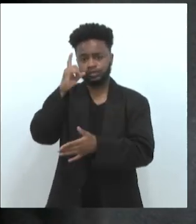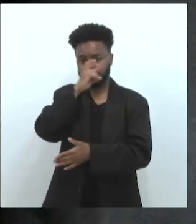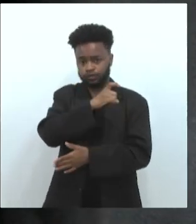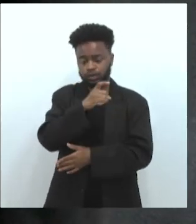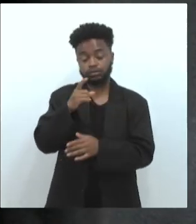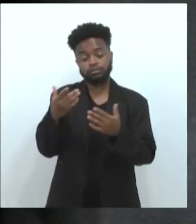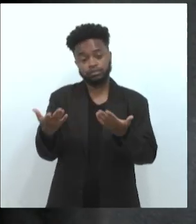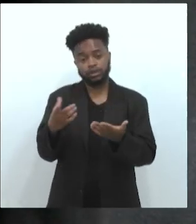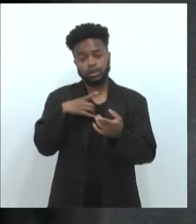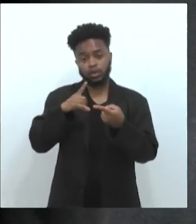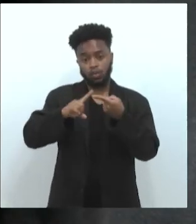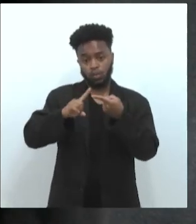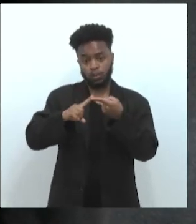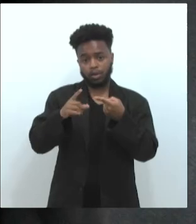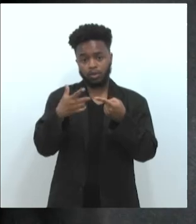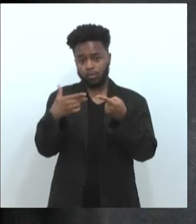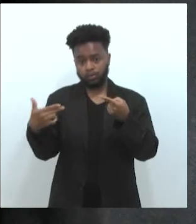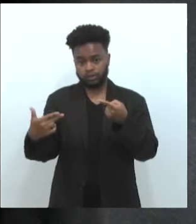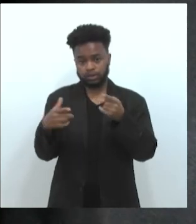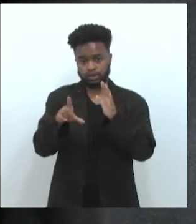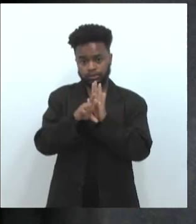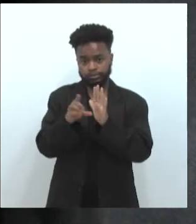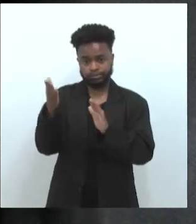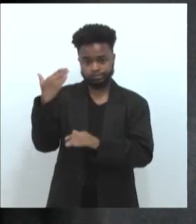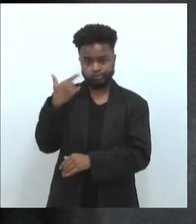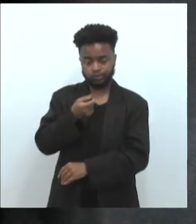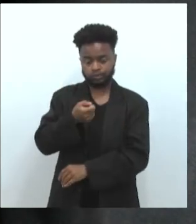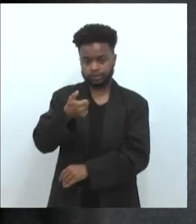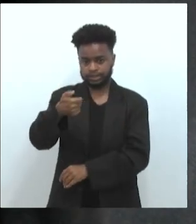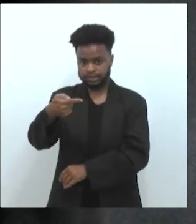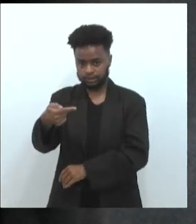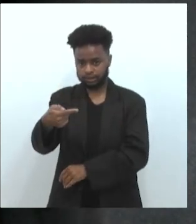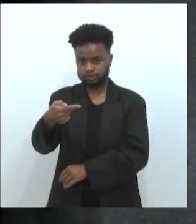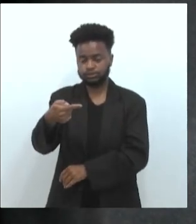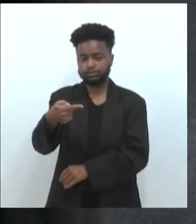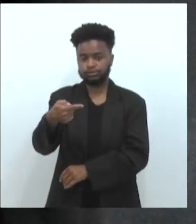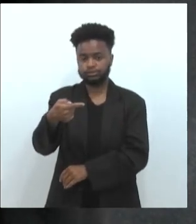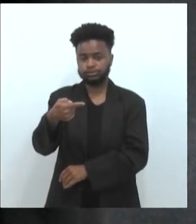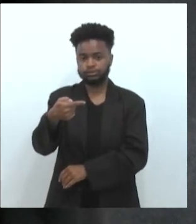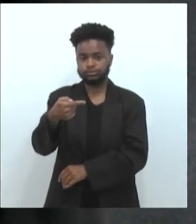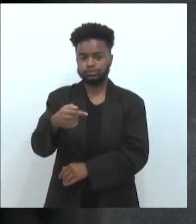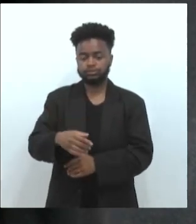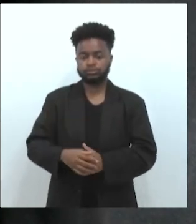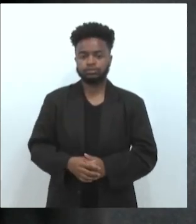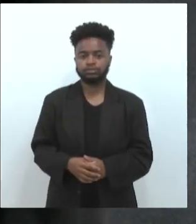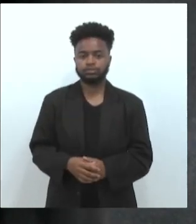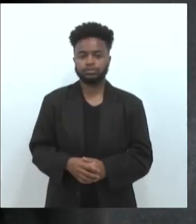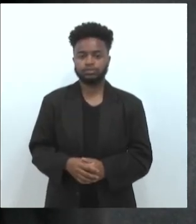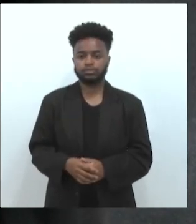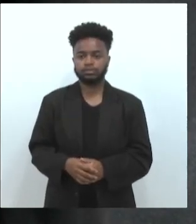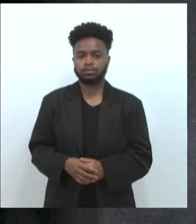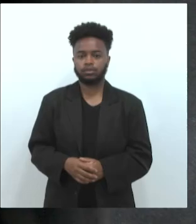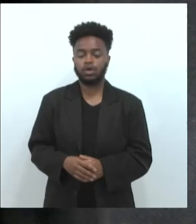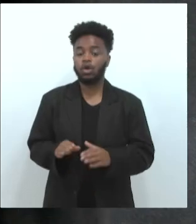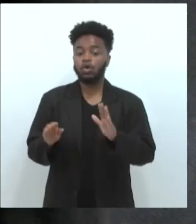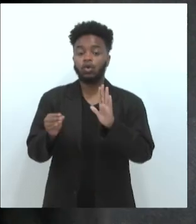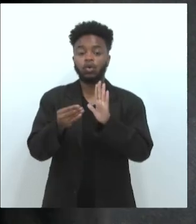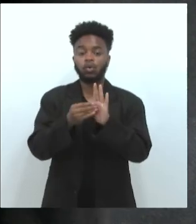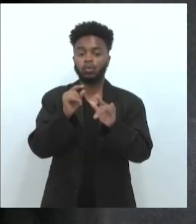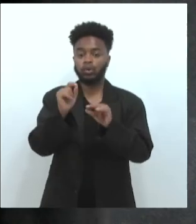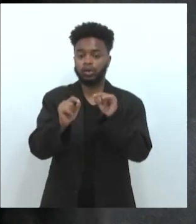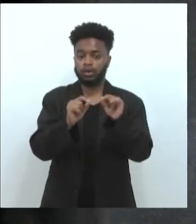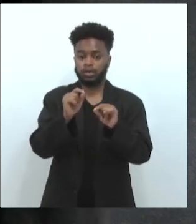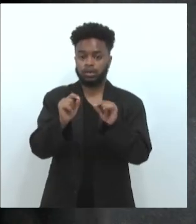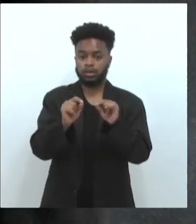dos pontos da lei anterior, de 2017, ela determinava que os grandes